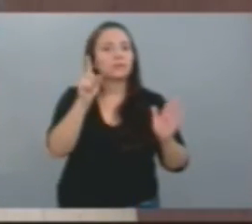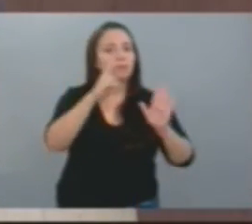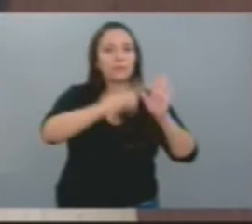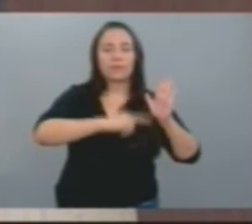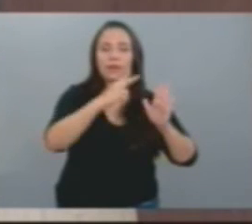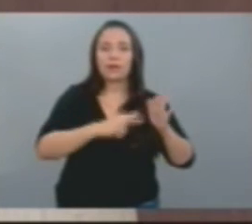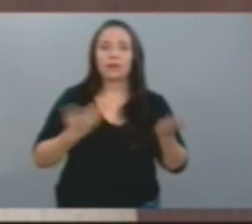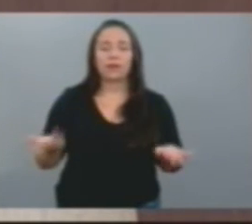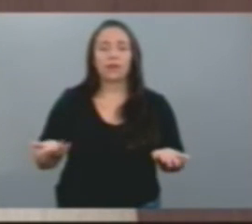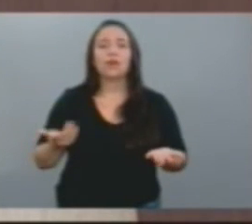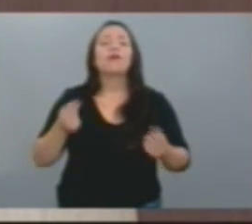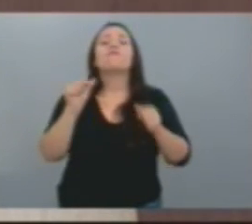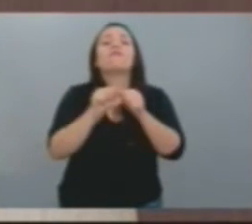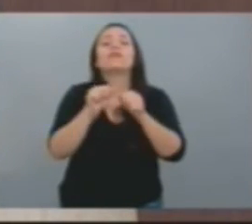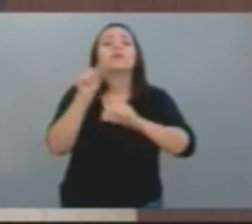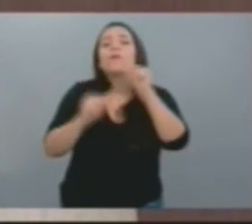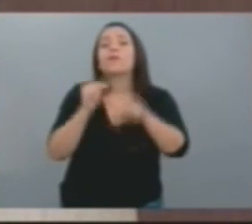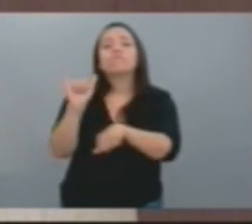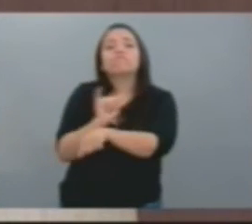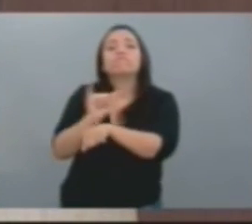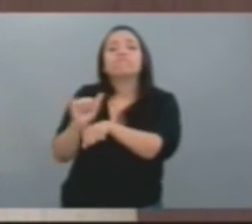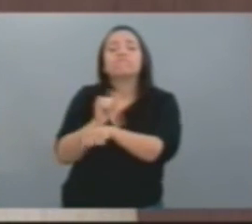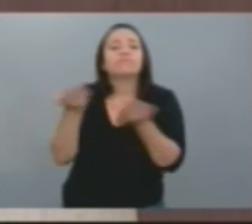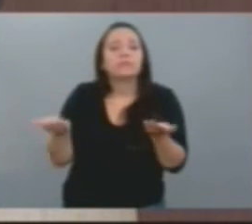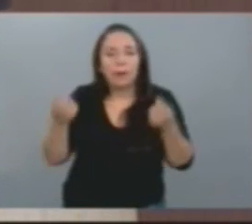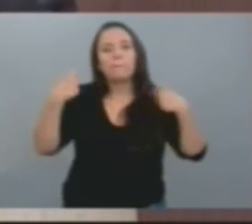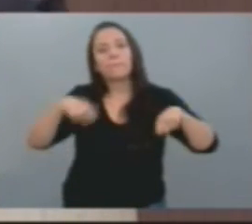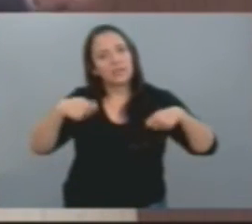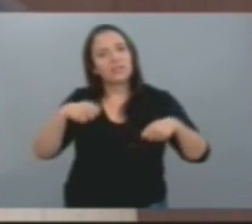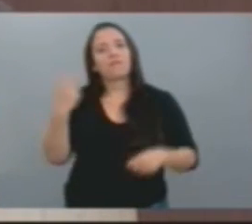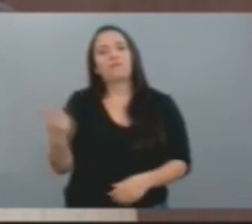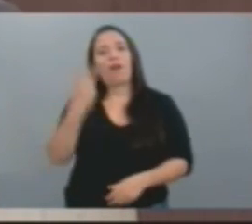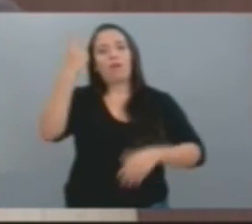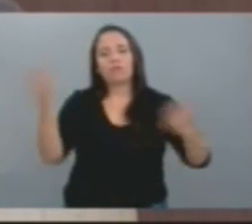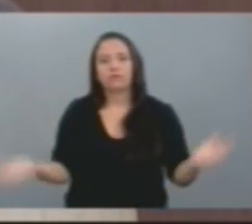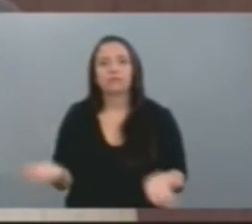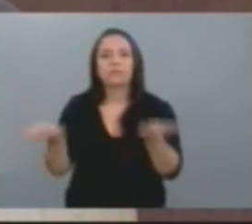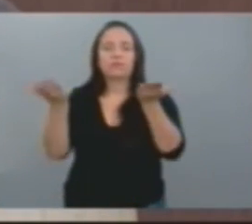Nós temos que, sem dúvida alguma, valorizar a carreira docente.